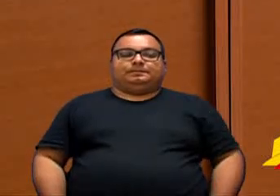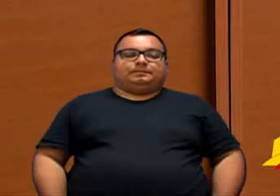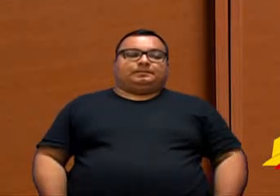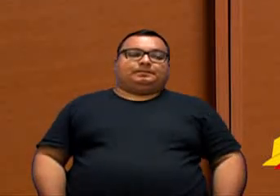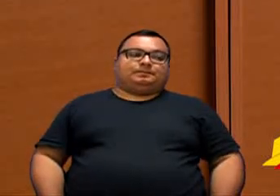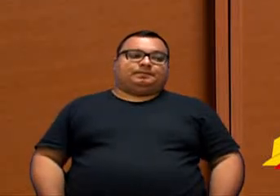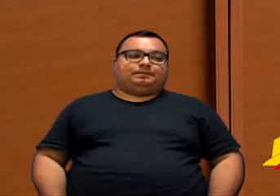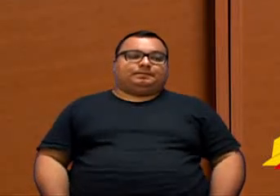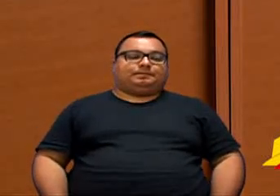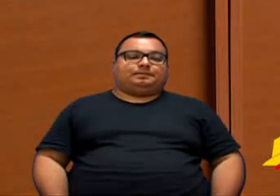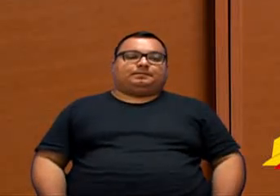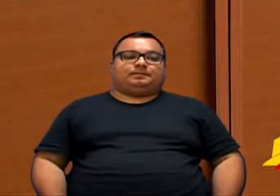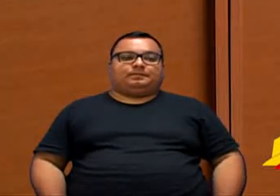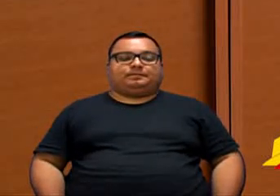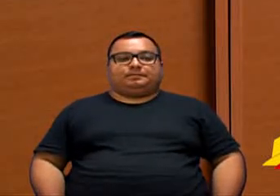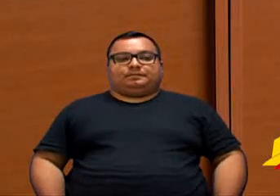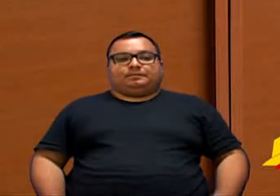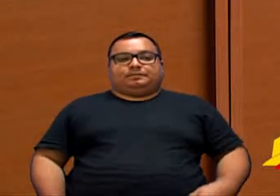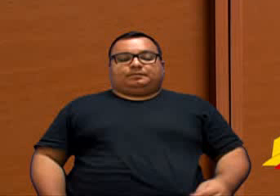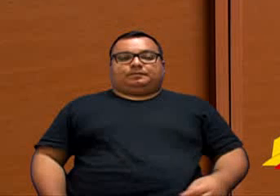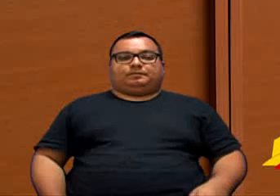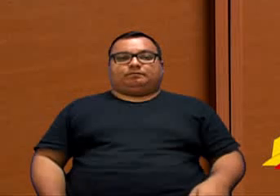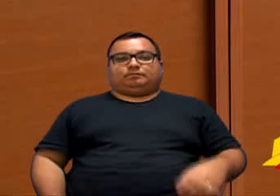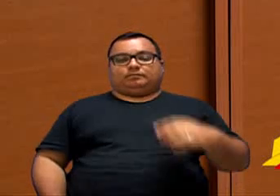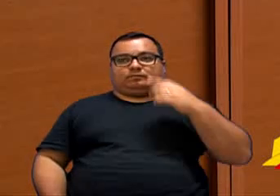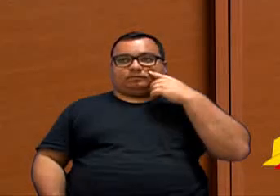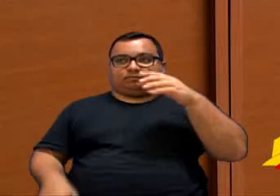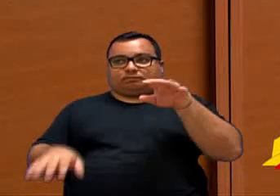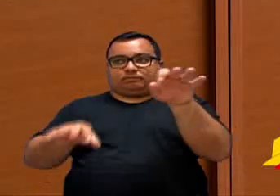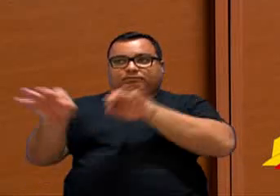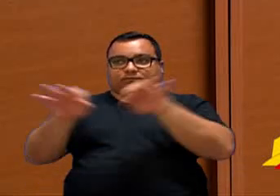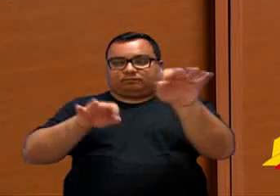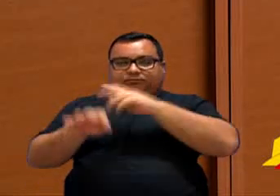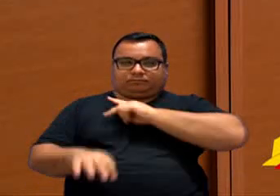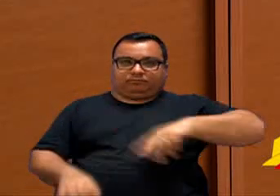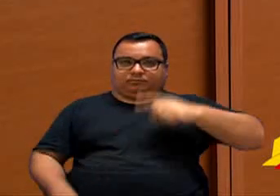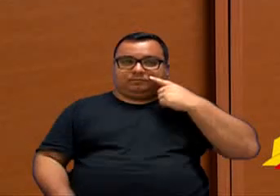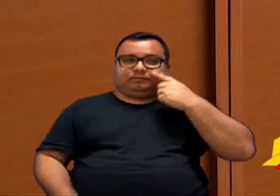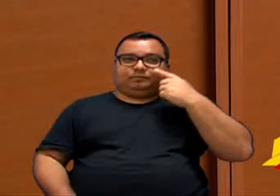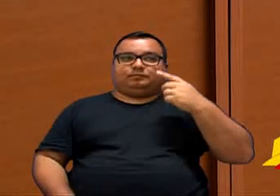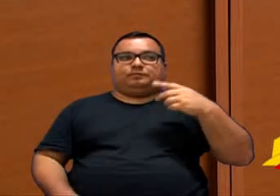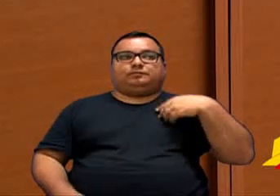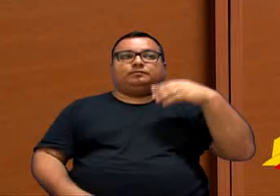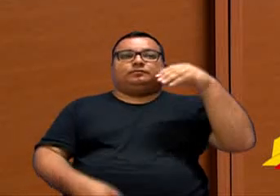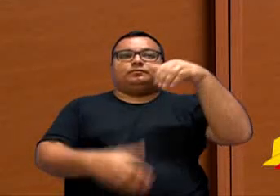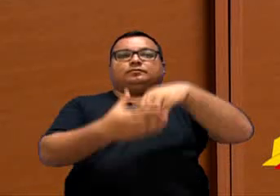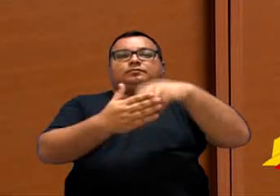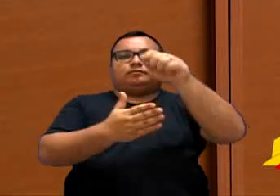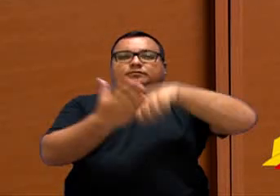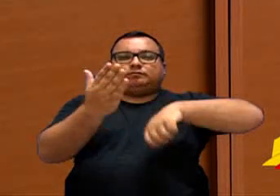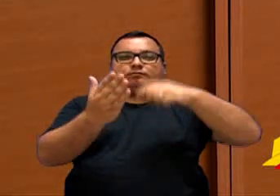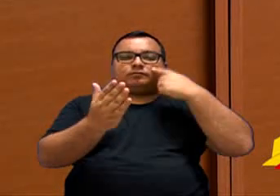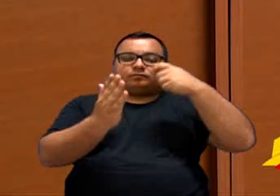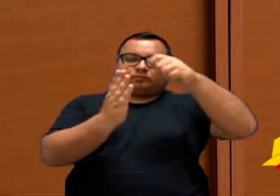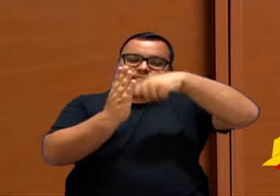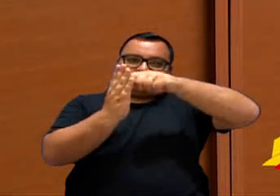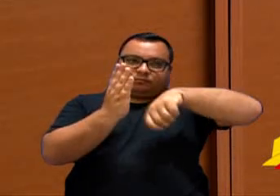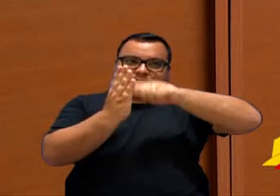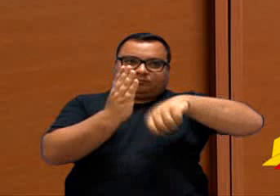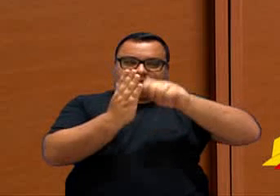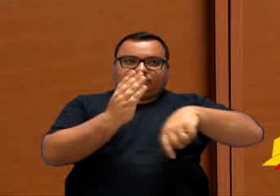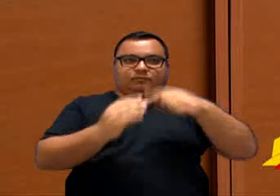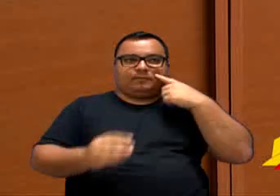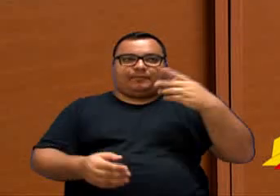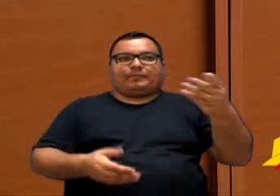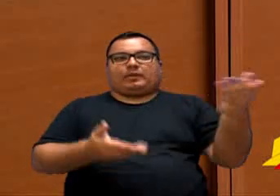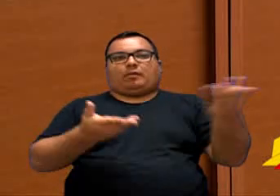rapidinho. Eu gostaria, enquanto o pessoal vai colocando a presidência, eu gostaria de entregar um voto com assinatura dos vereadores para o nosso amigo Périx,